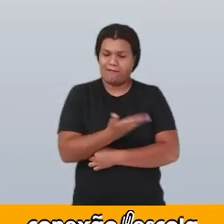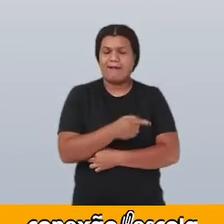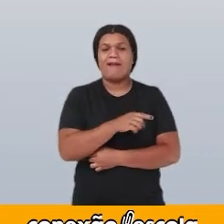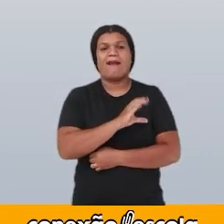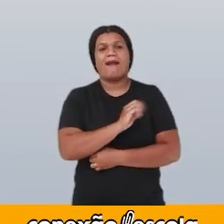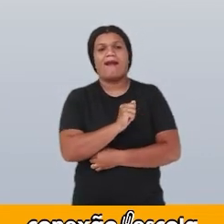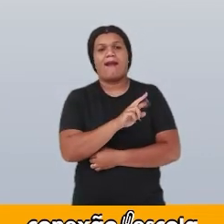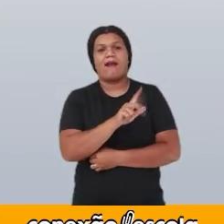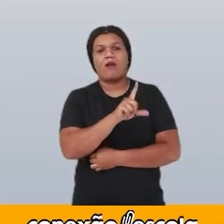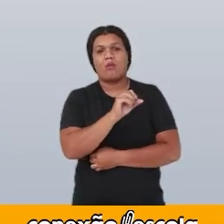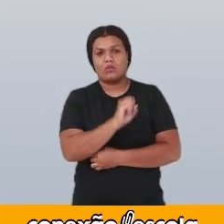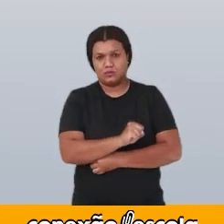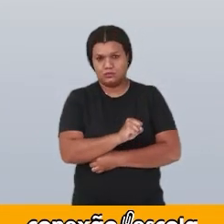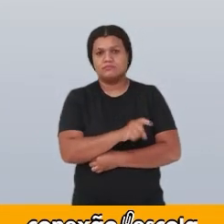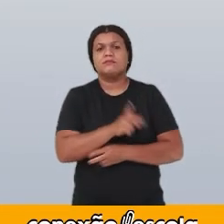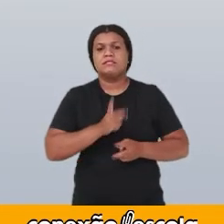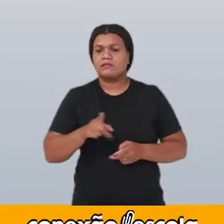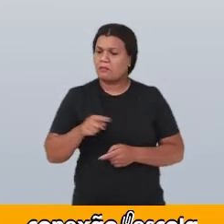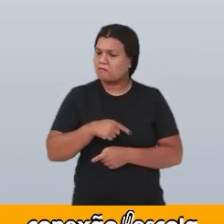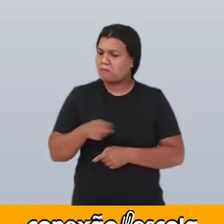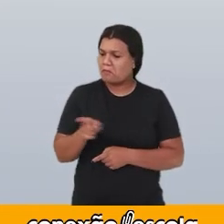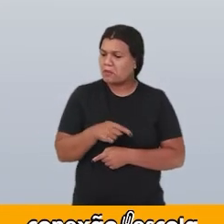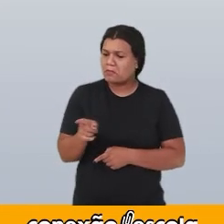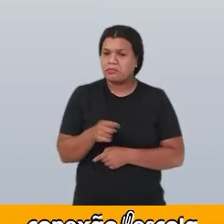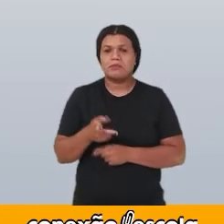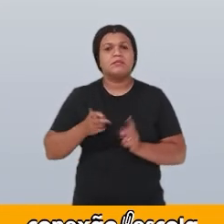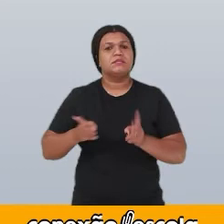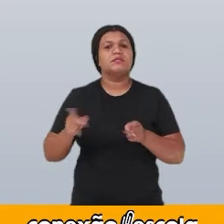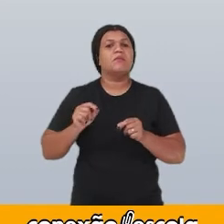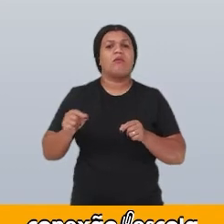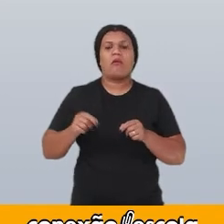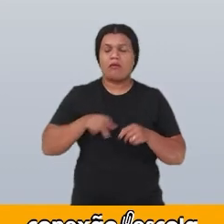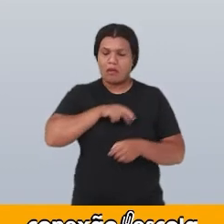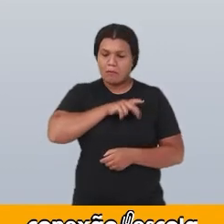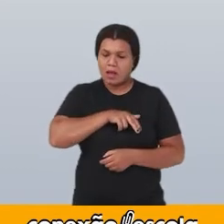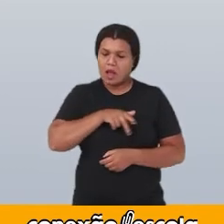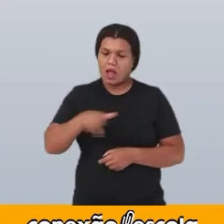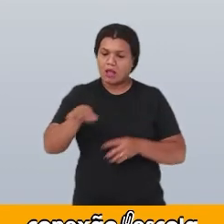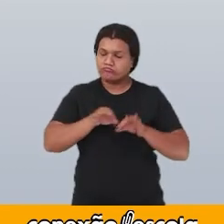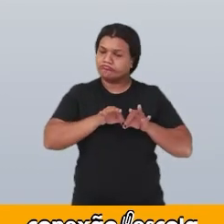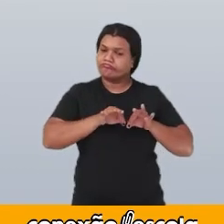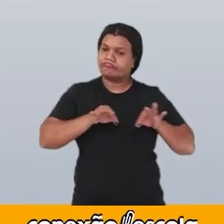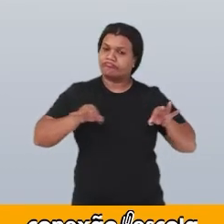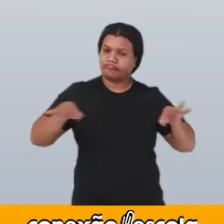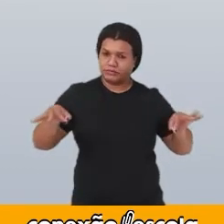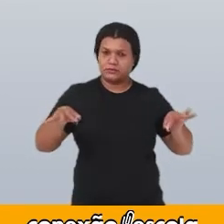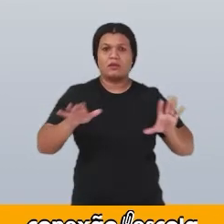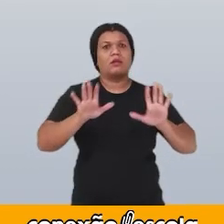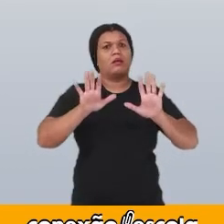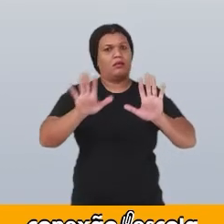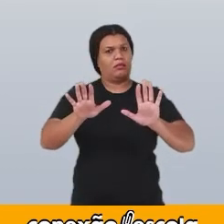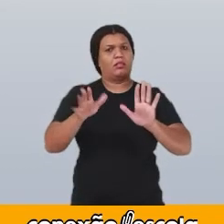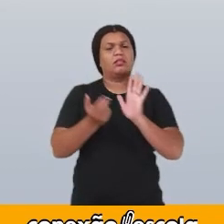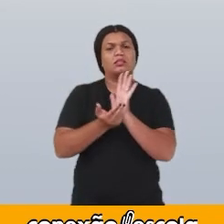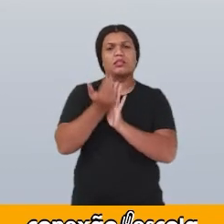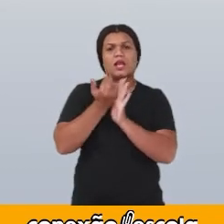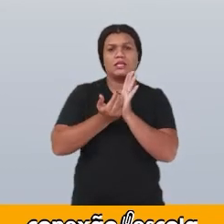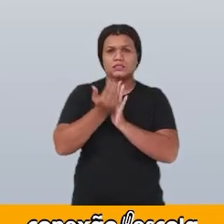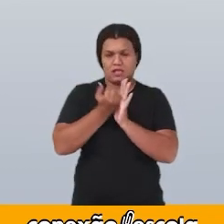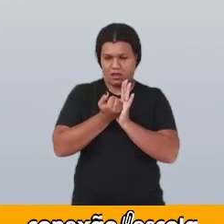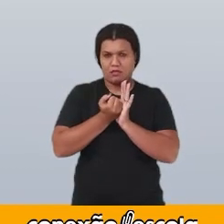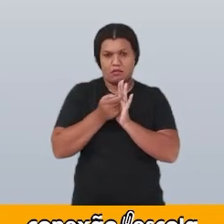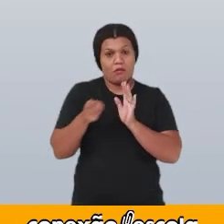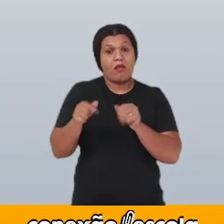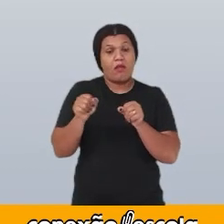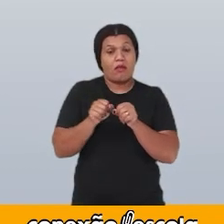o trajeto até a casa do amigo caminhando em linha reta. Podemos dizer que o desenho do percurso realizado